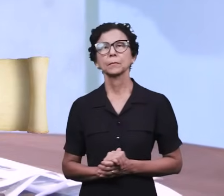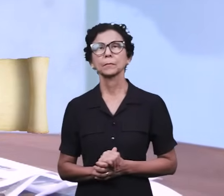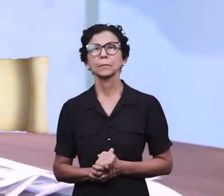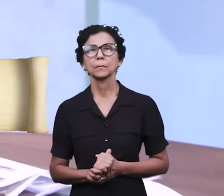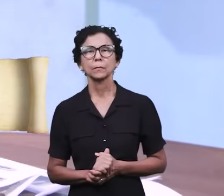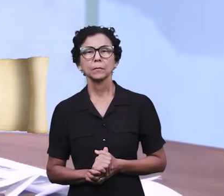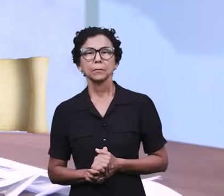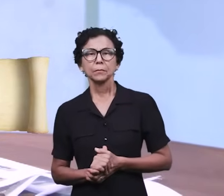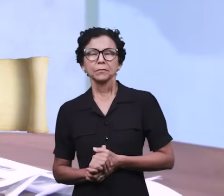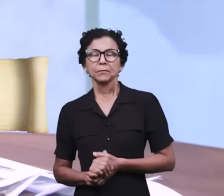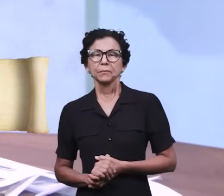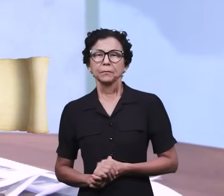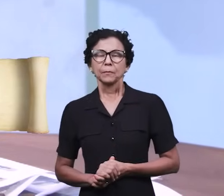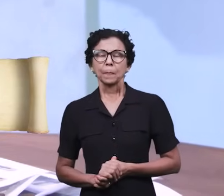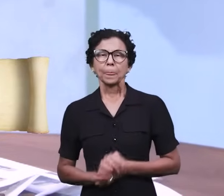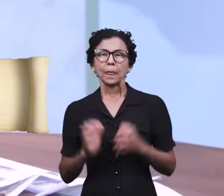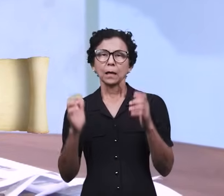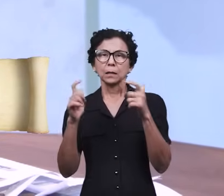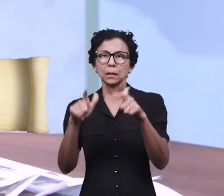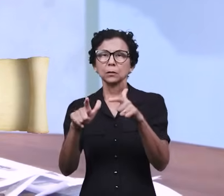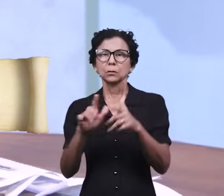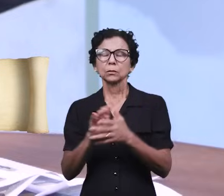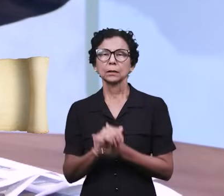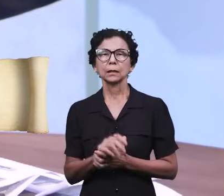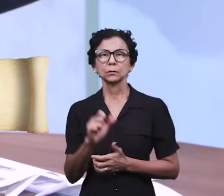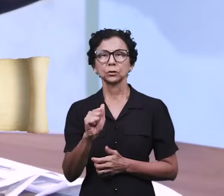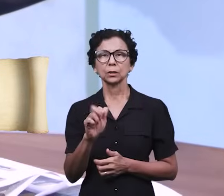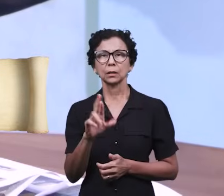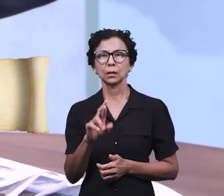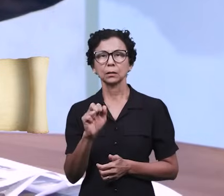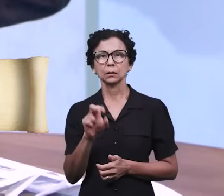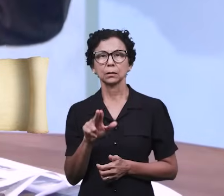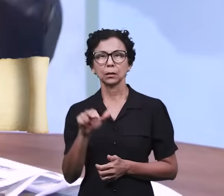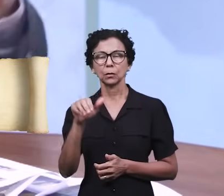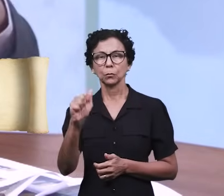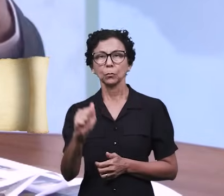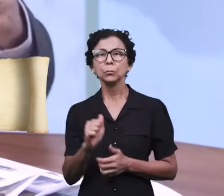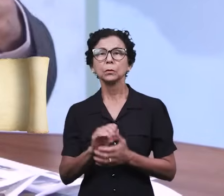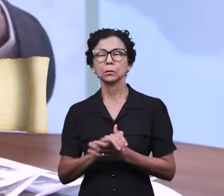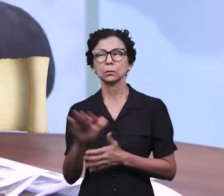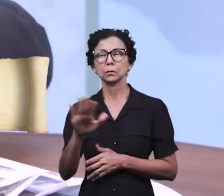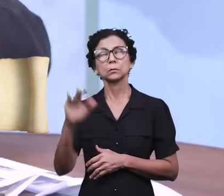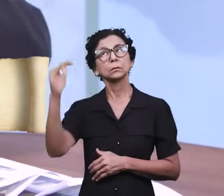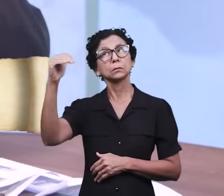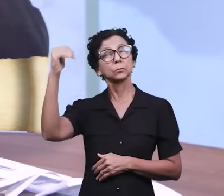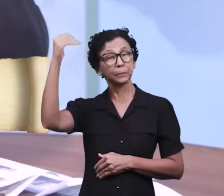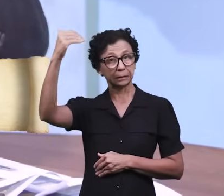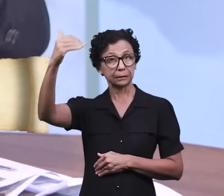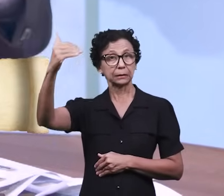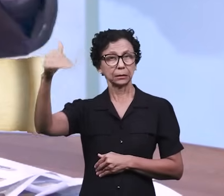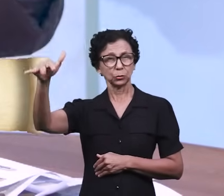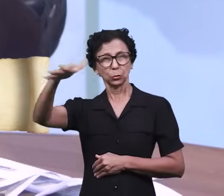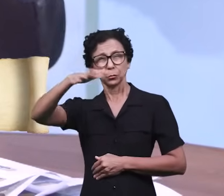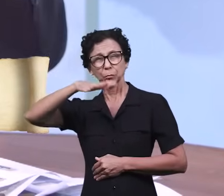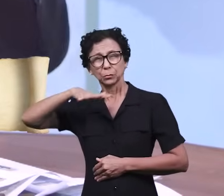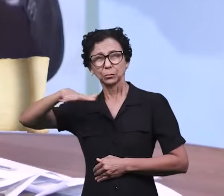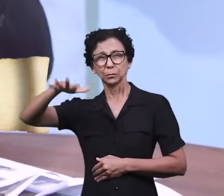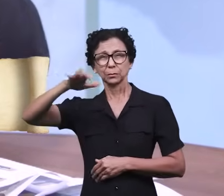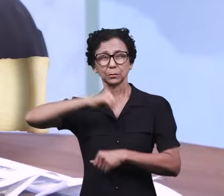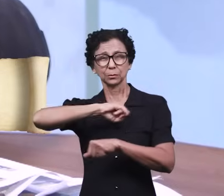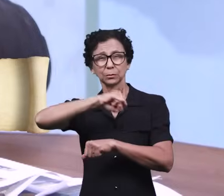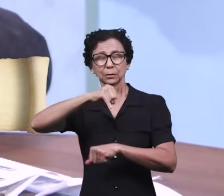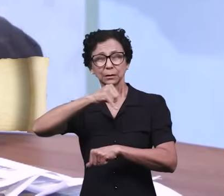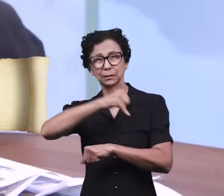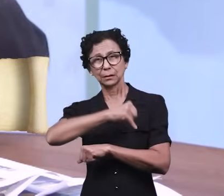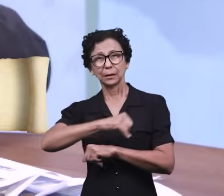região superior de toda a região de Jerusalém. E quando ele chegou, Araúna já foi entregando a terra